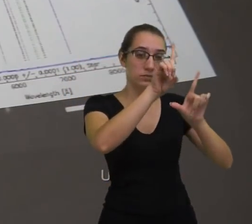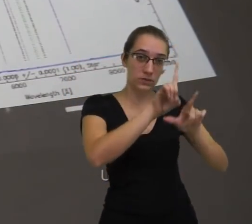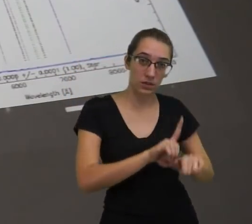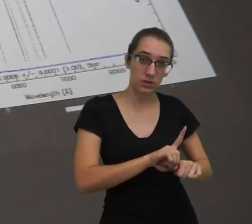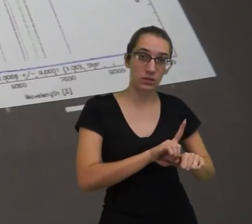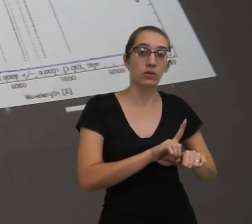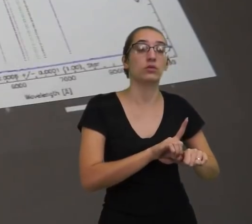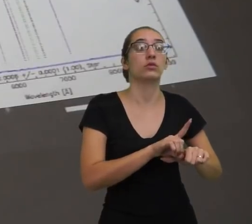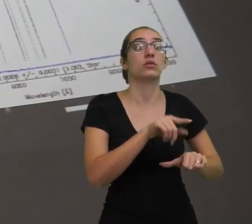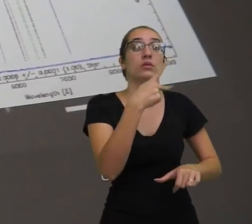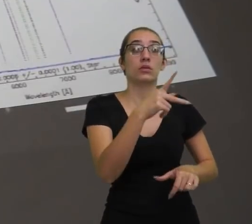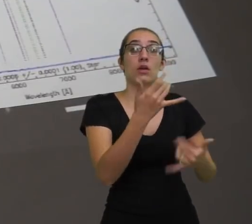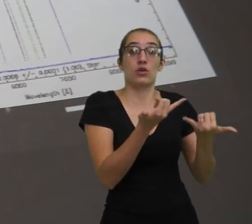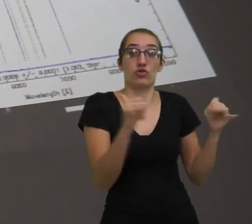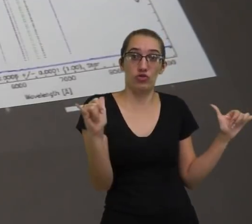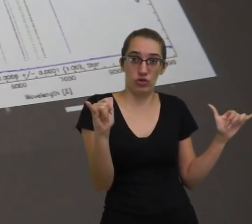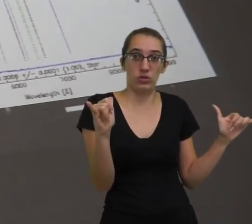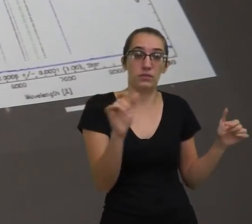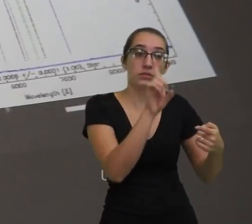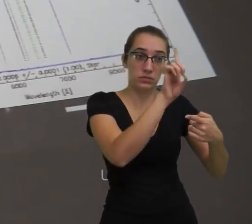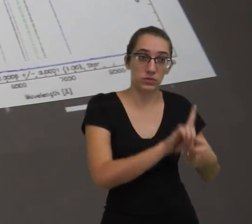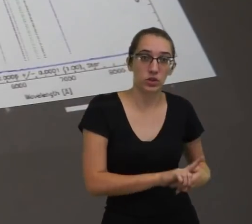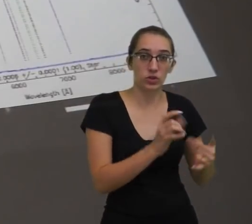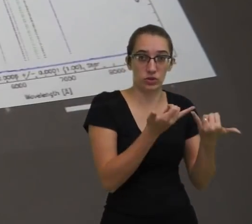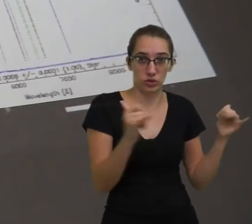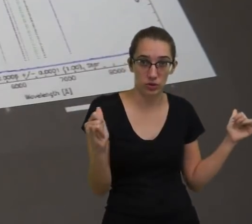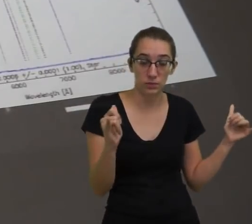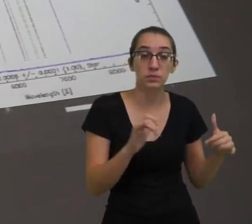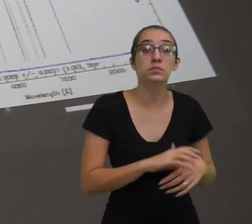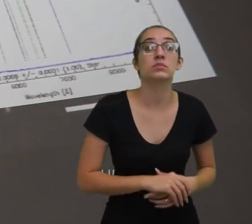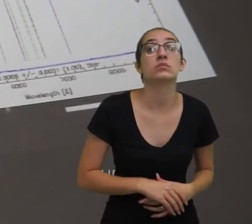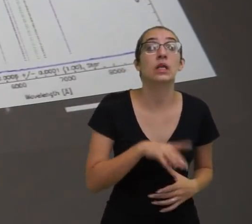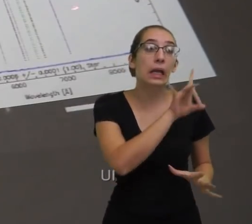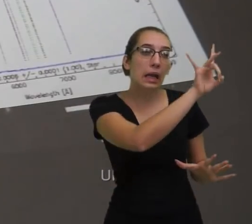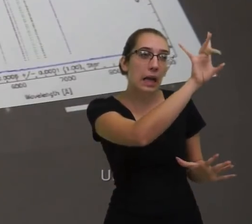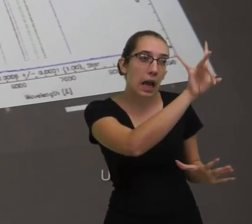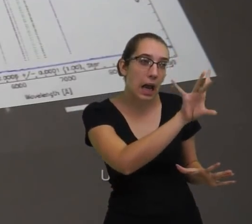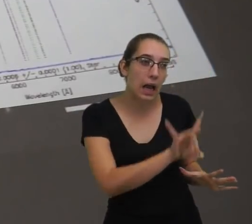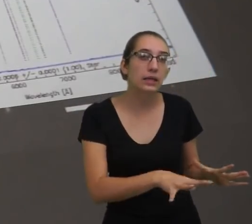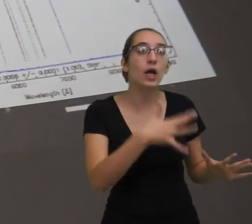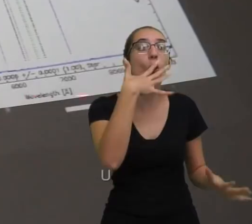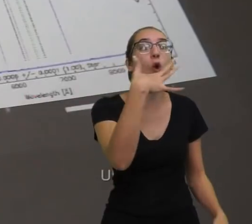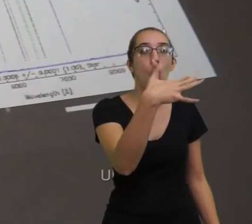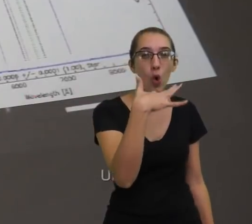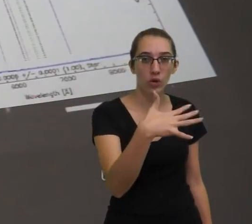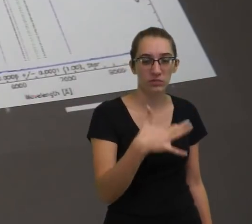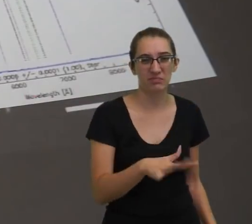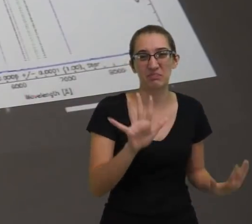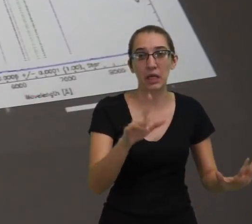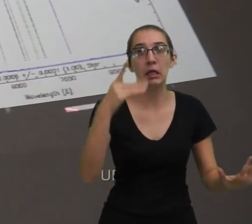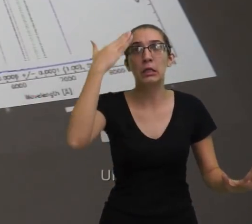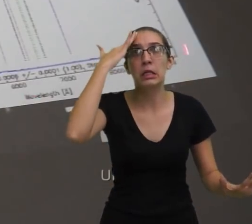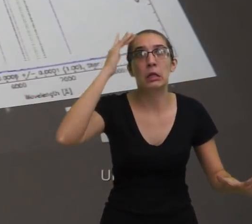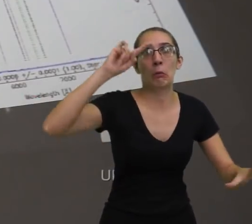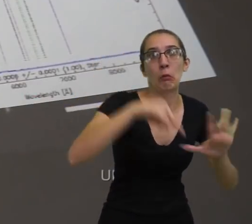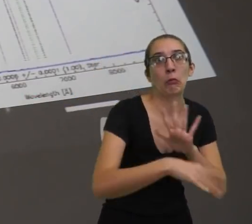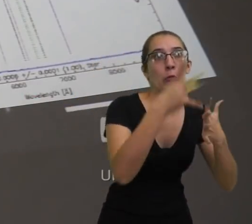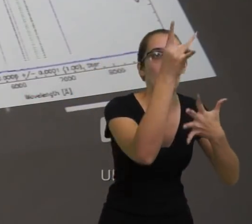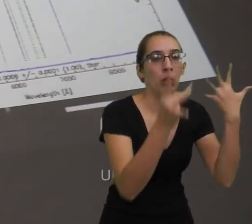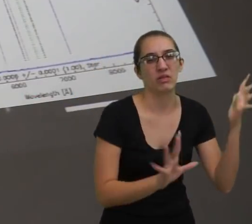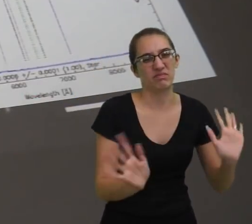cor. Tá? Vocês não precisam entender o detalhe disso aqui. O importante é, isso aqui é uma estrela,